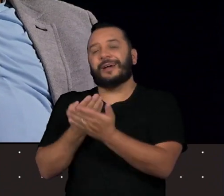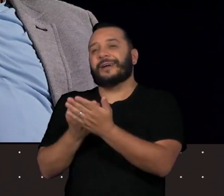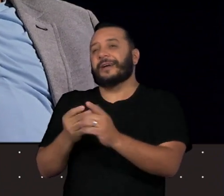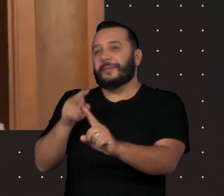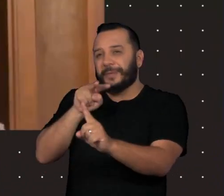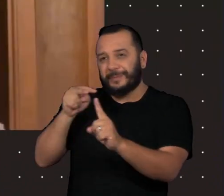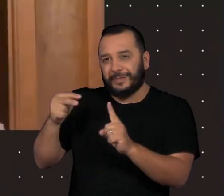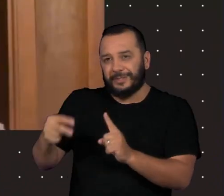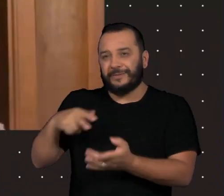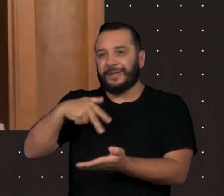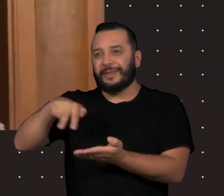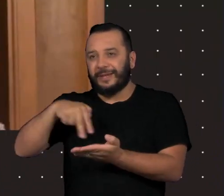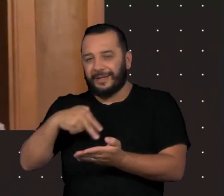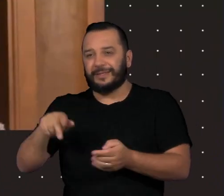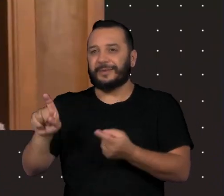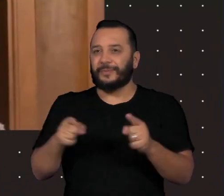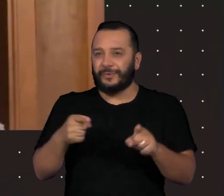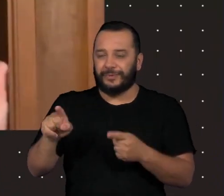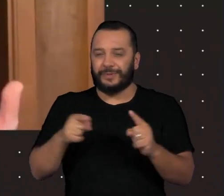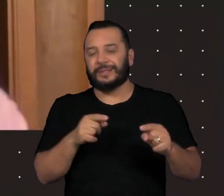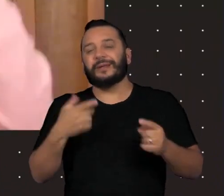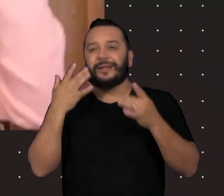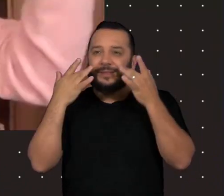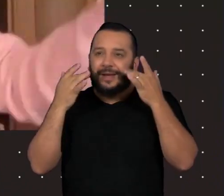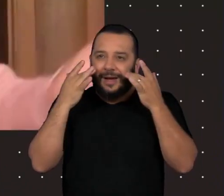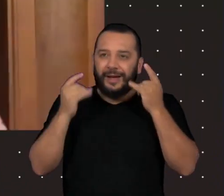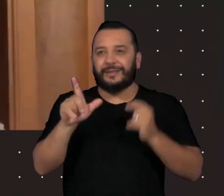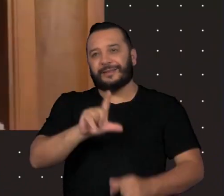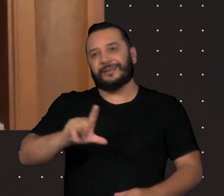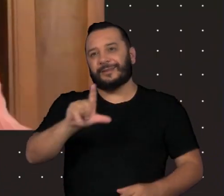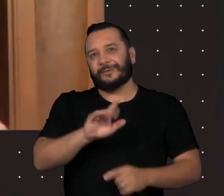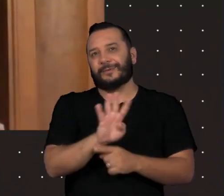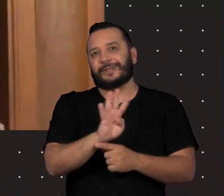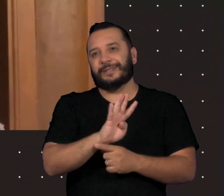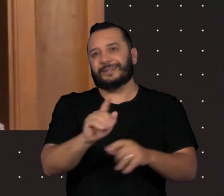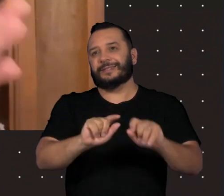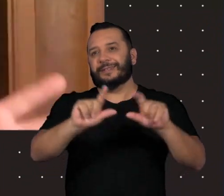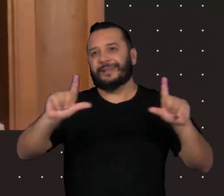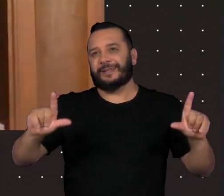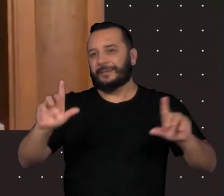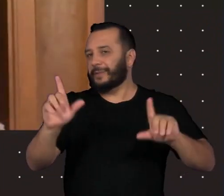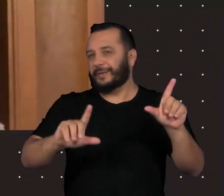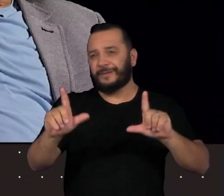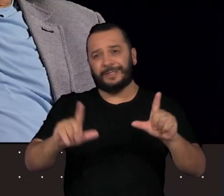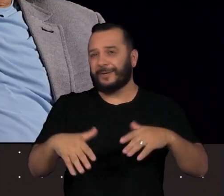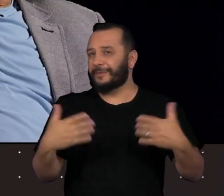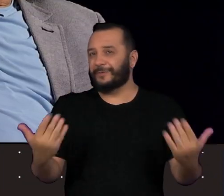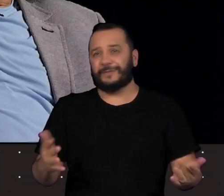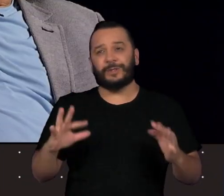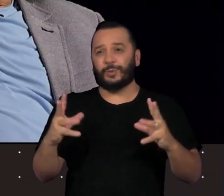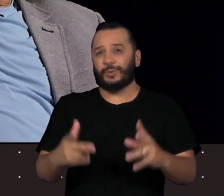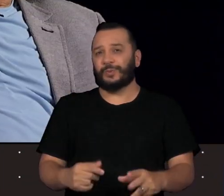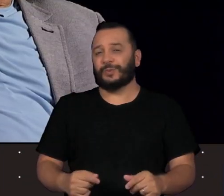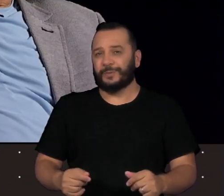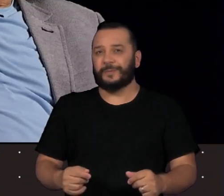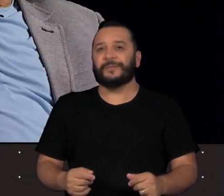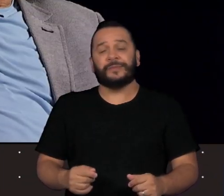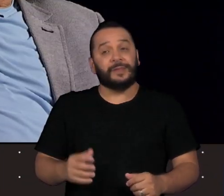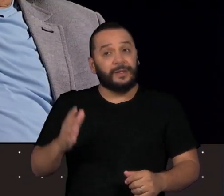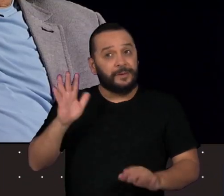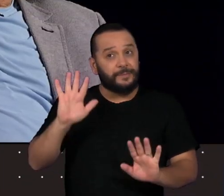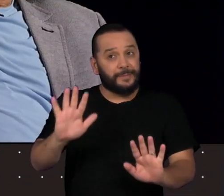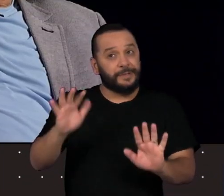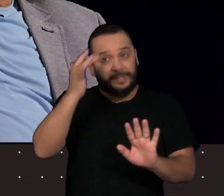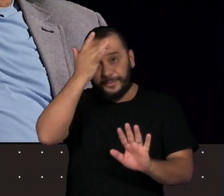na dança na música no teatro na literatura na cinema na televisão enfim por onde ele passa o que talvez as pessoas não